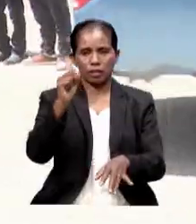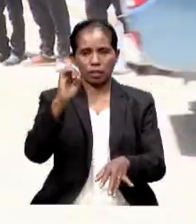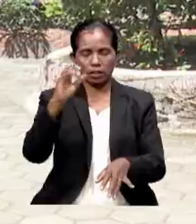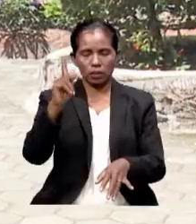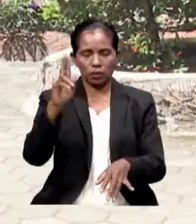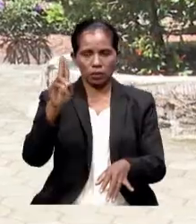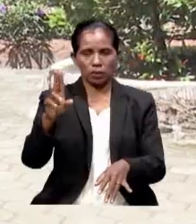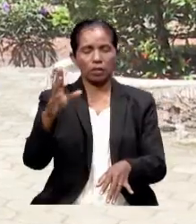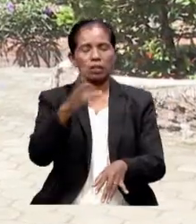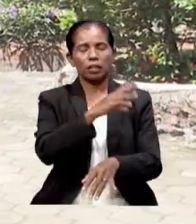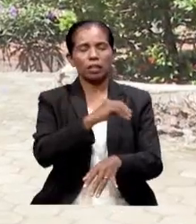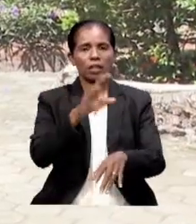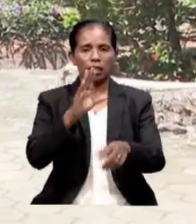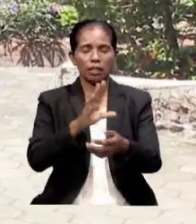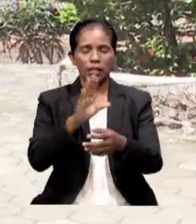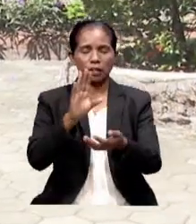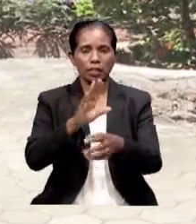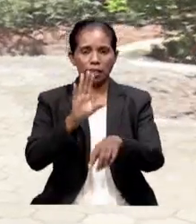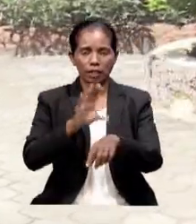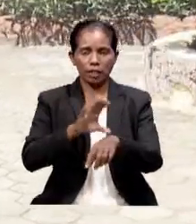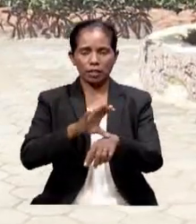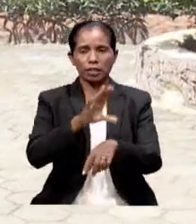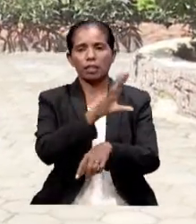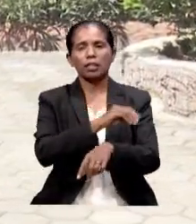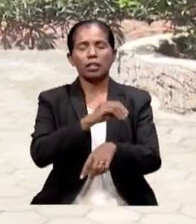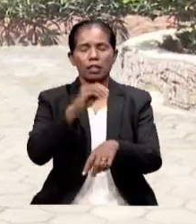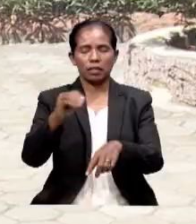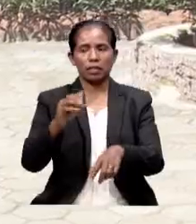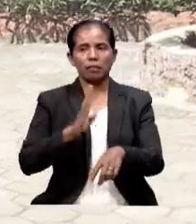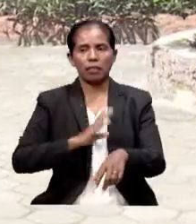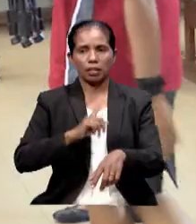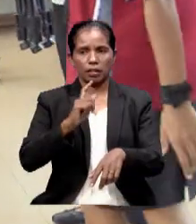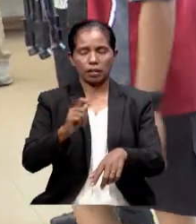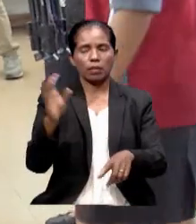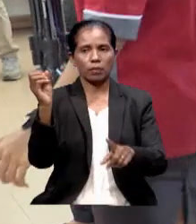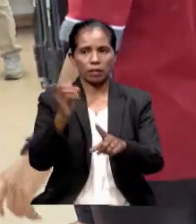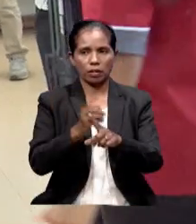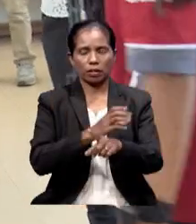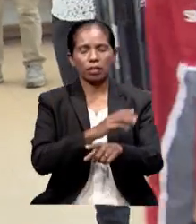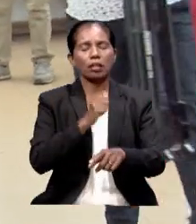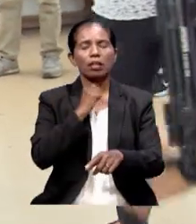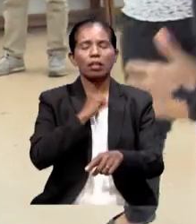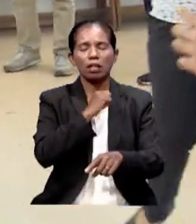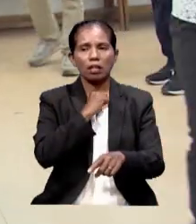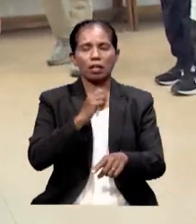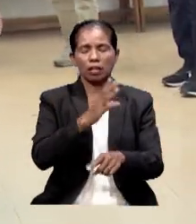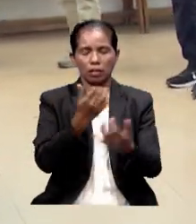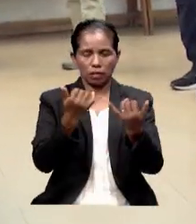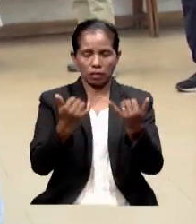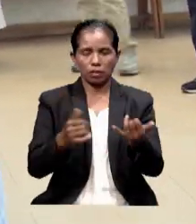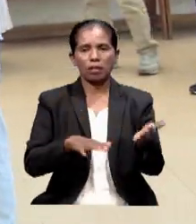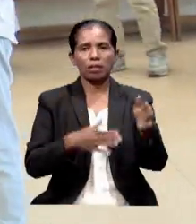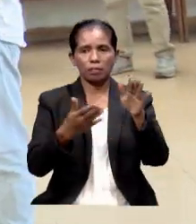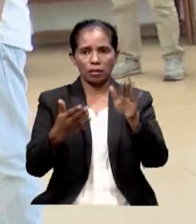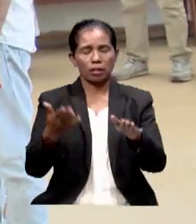e a seminário menor balidi e a terça semana nem. E a oportunidade ne amo Carleto Titilaka hateten padre Tavares ha kotine